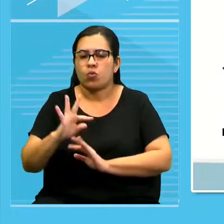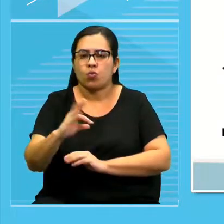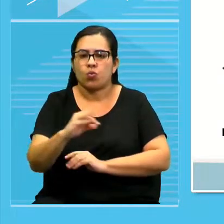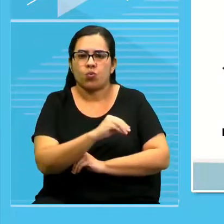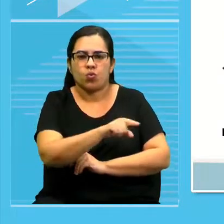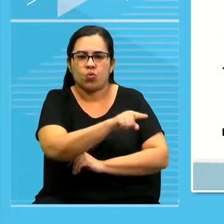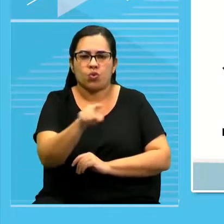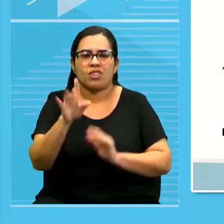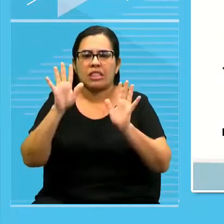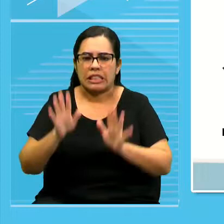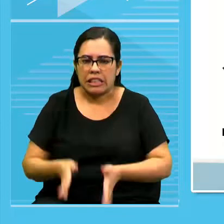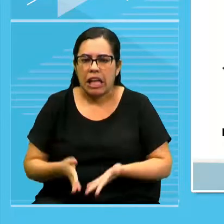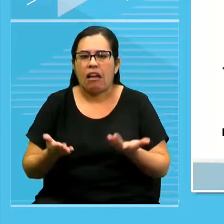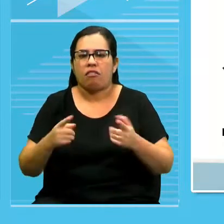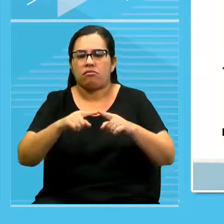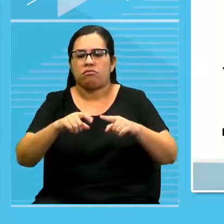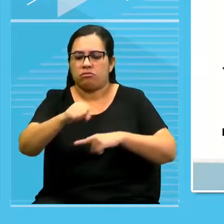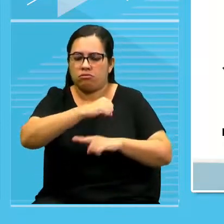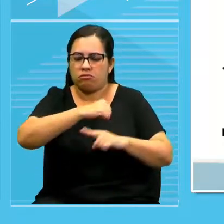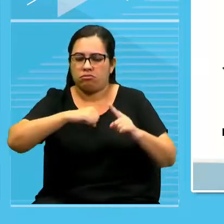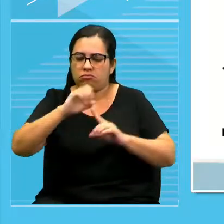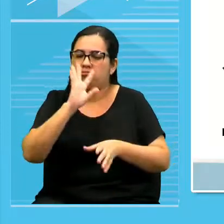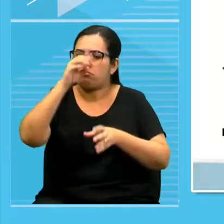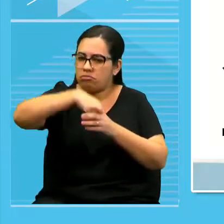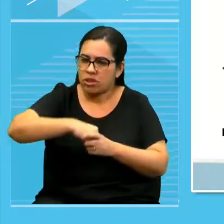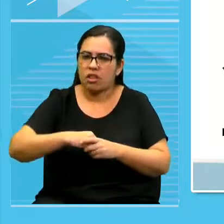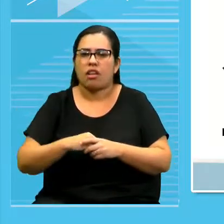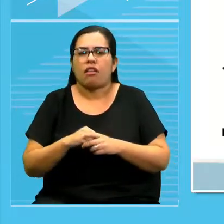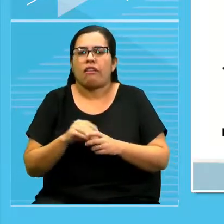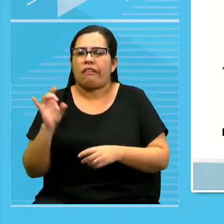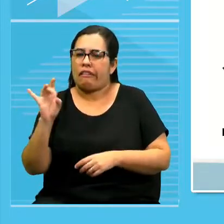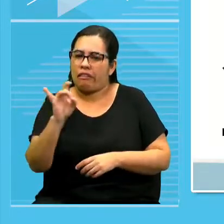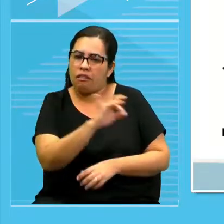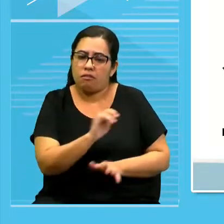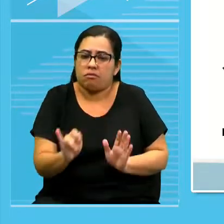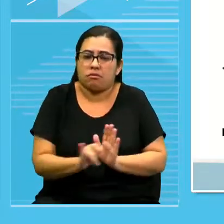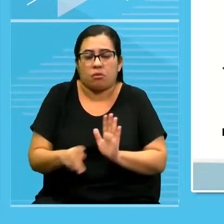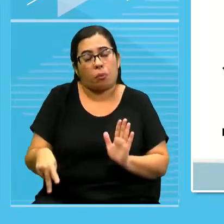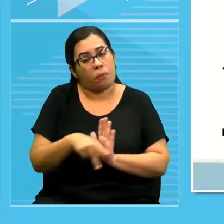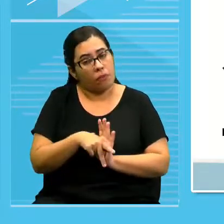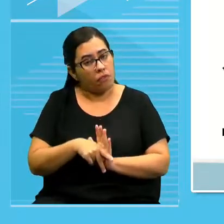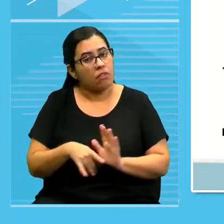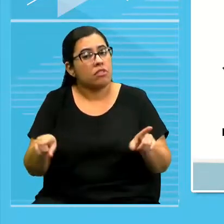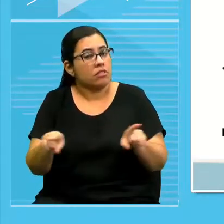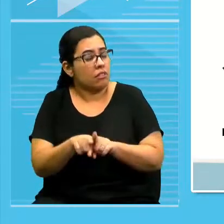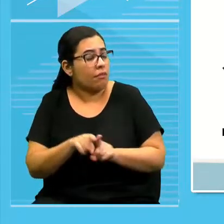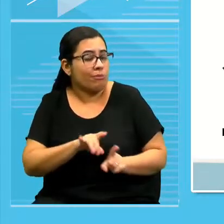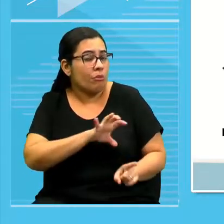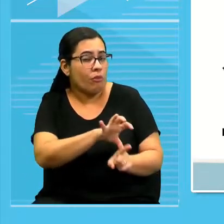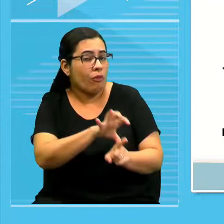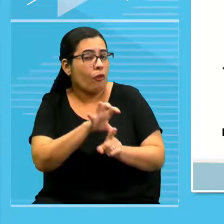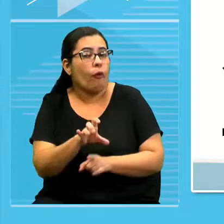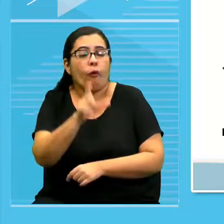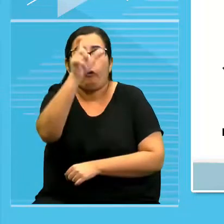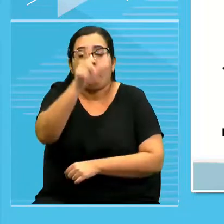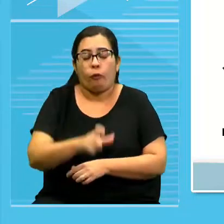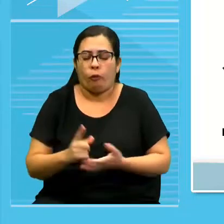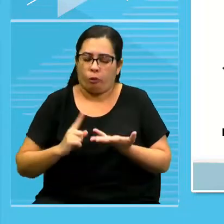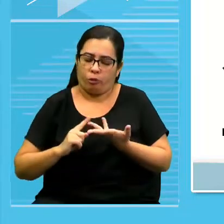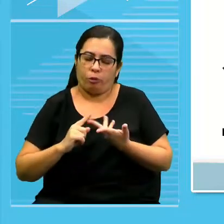que está inserido dentro de uma sociedade tem uma identidade e isso vai influenciar quem você é